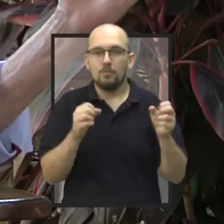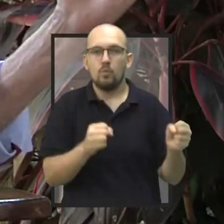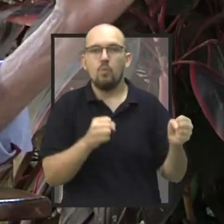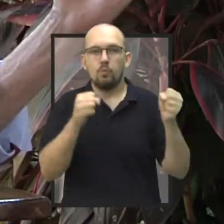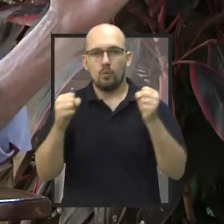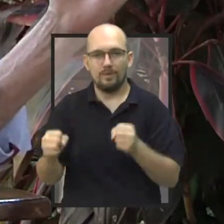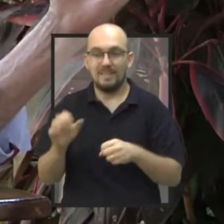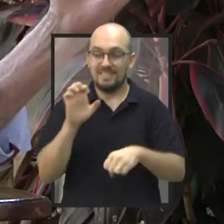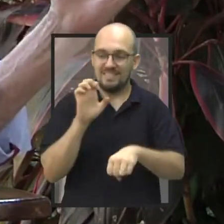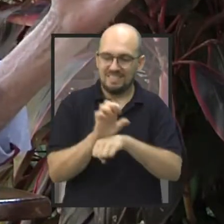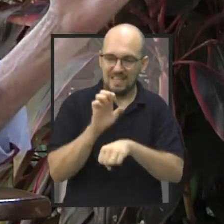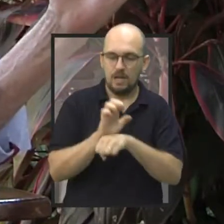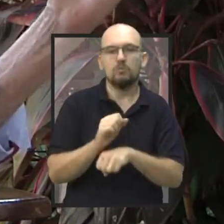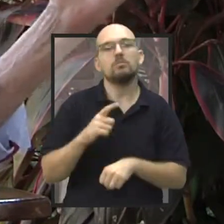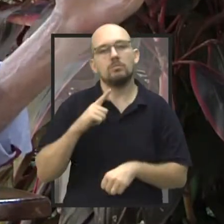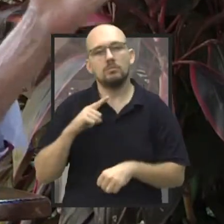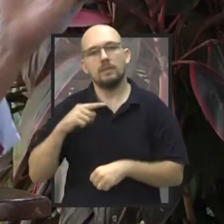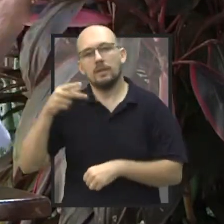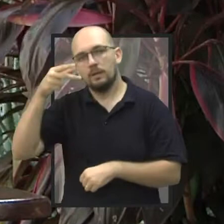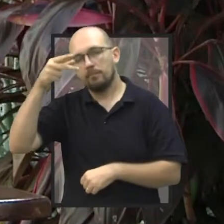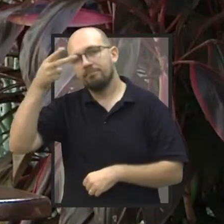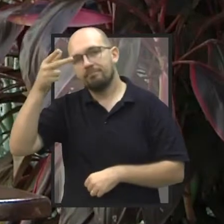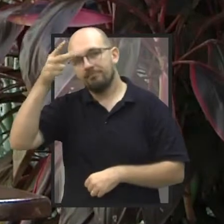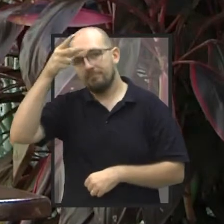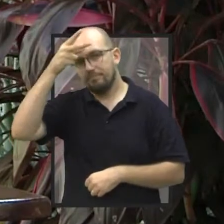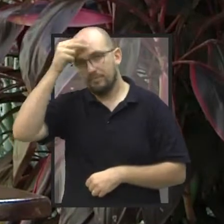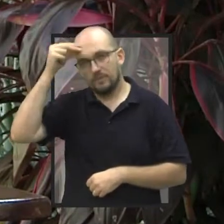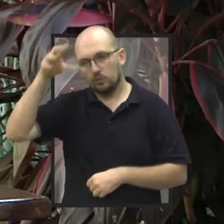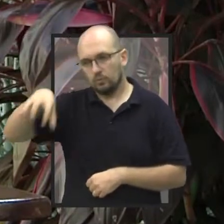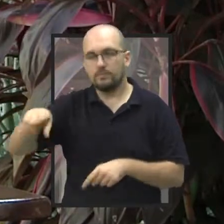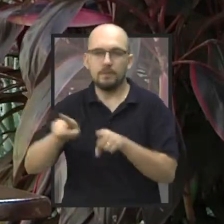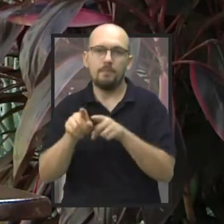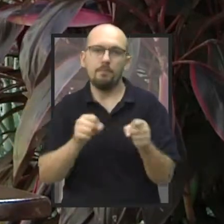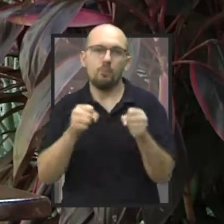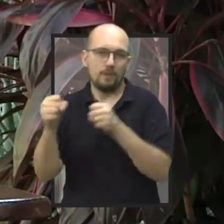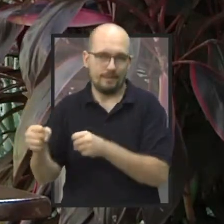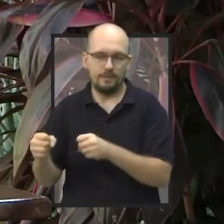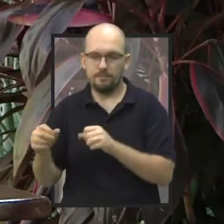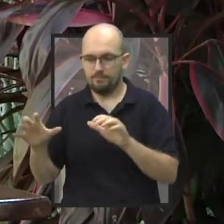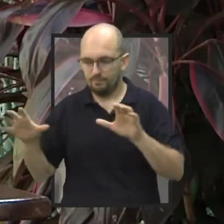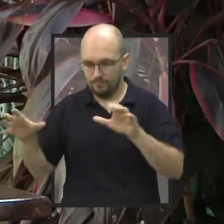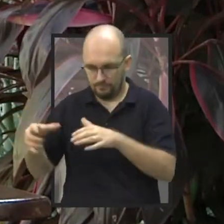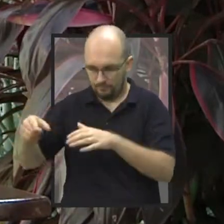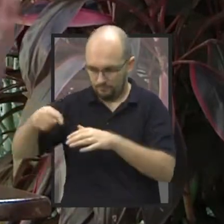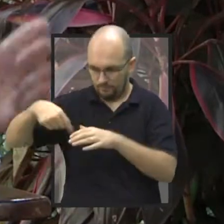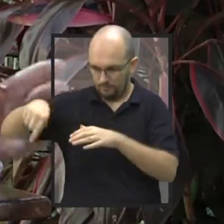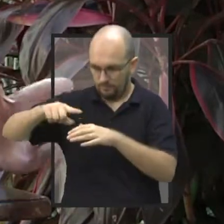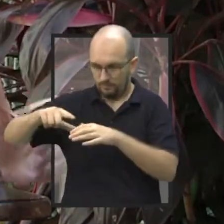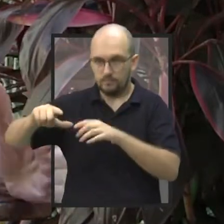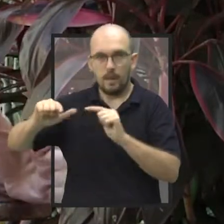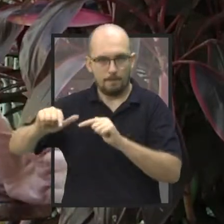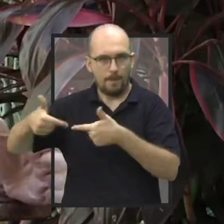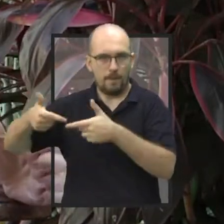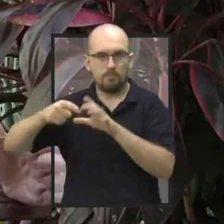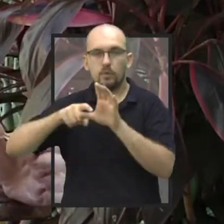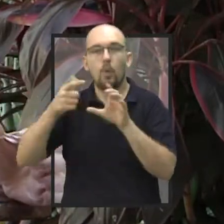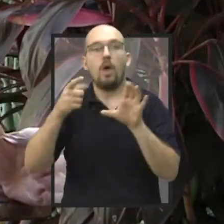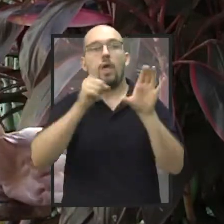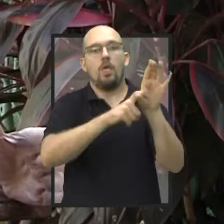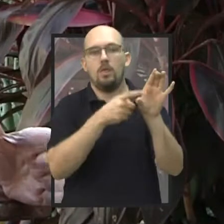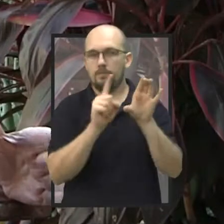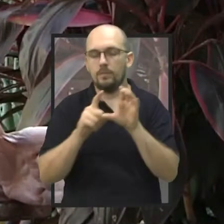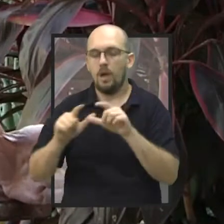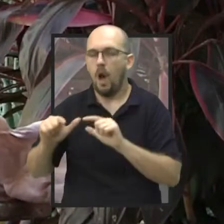que tem a federação tem o município, todos são autônomos dentro dos seus interesses